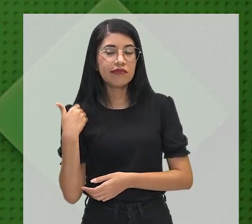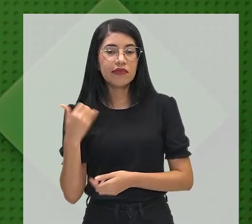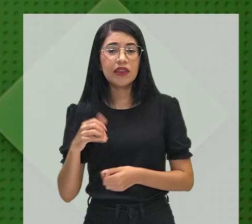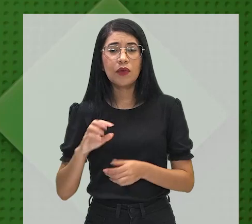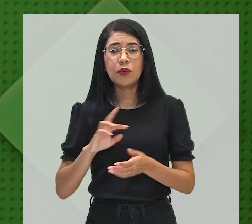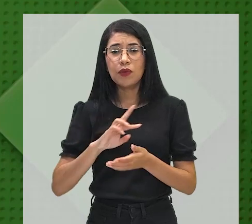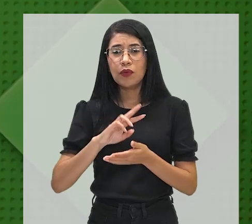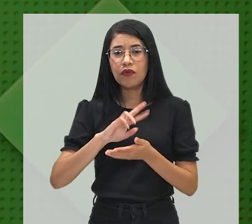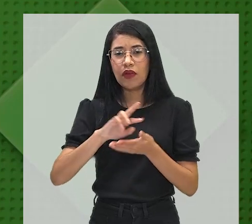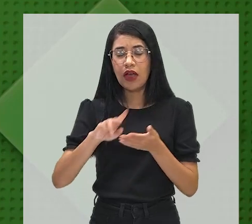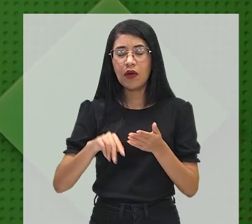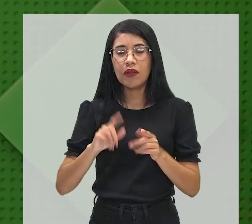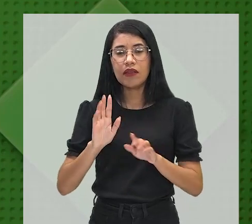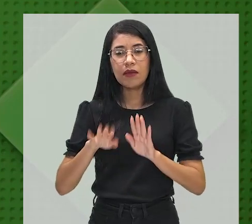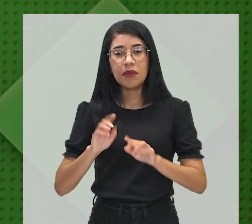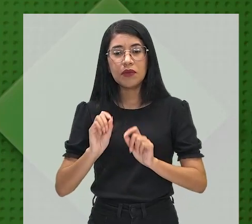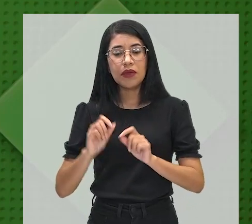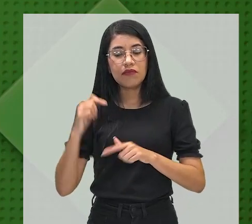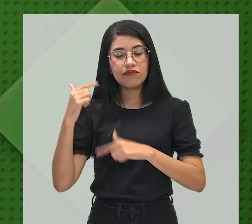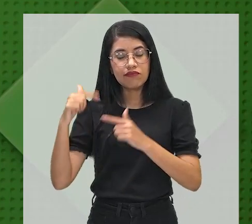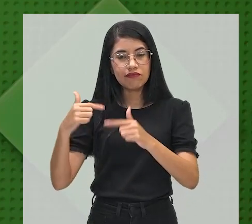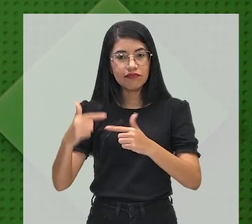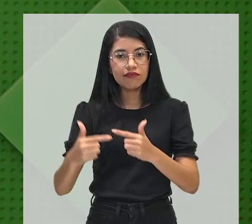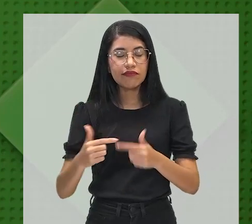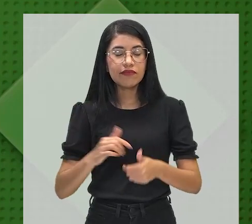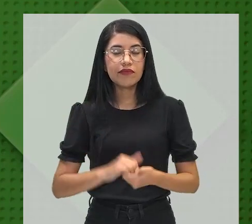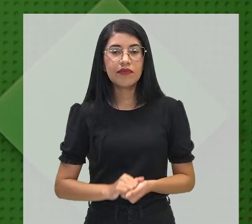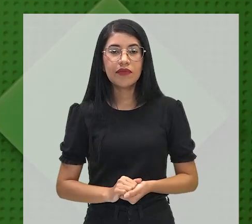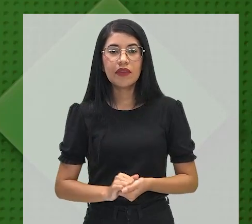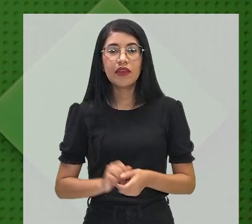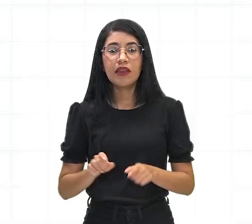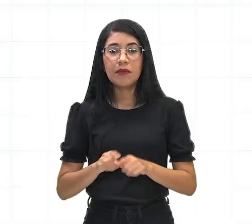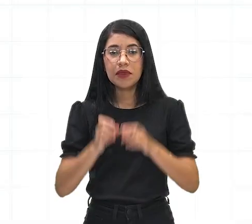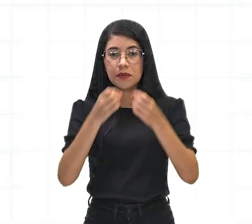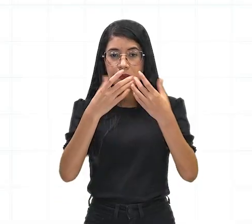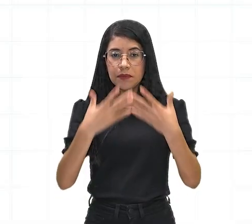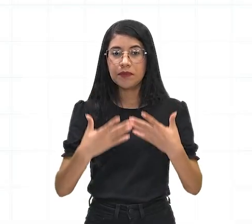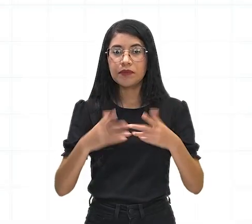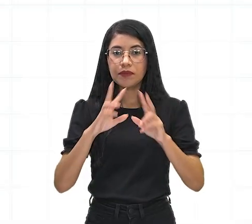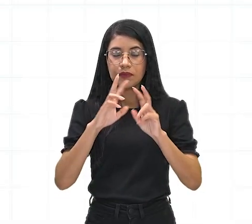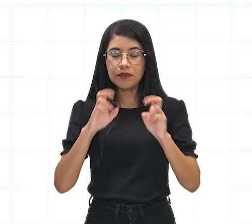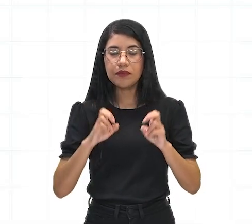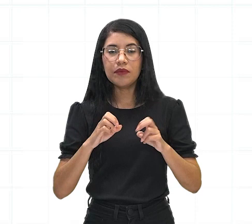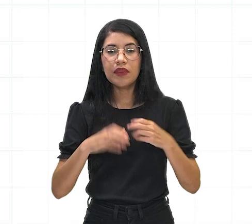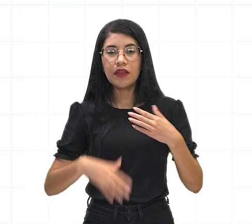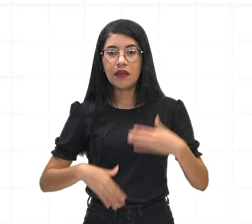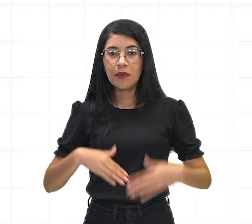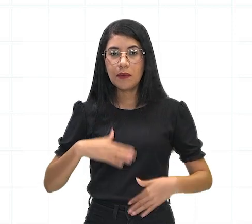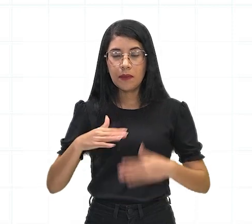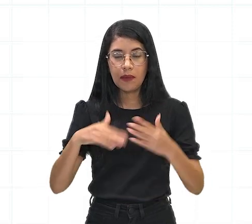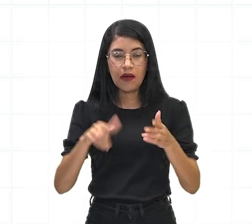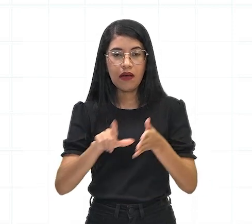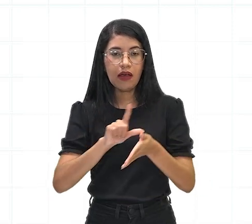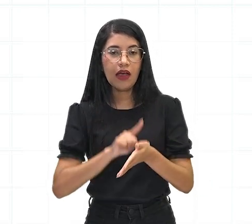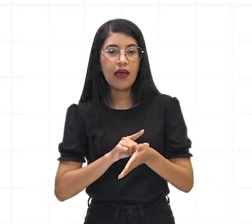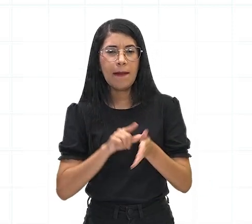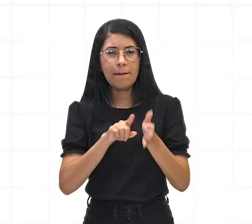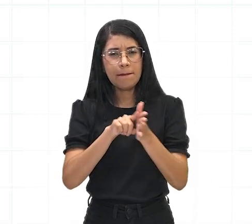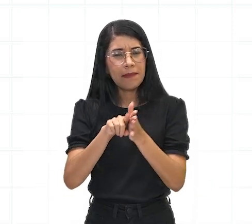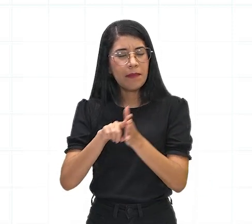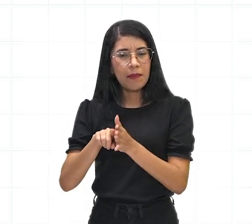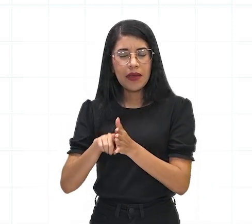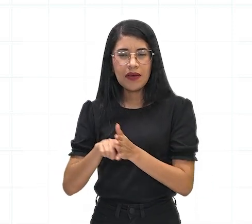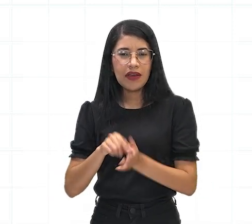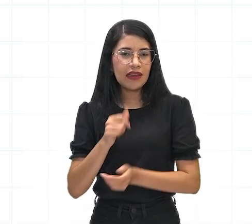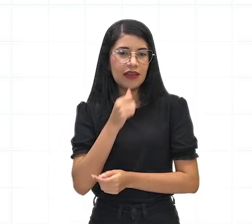tudo também varia, né, de uma geração para outra. E falando ainda sobre a puberdade precoce, os pesquisadores ainda